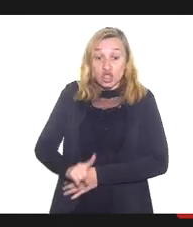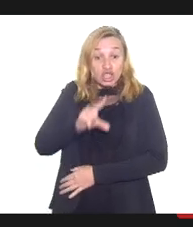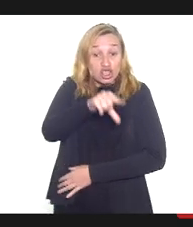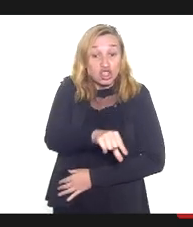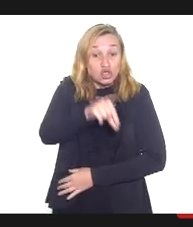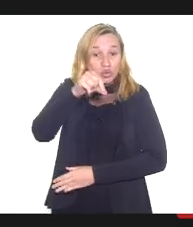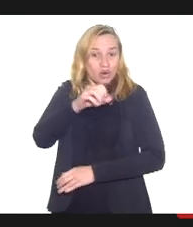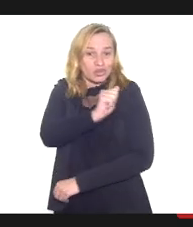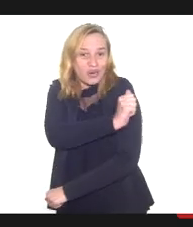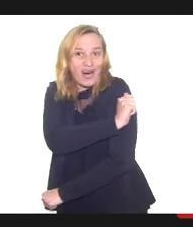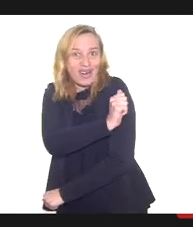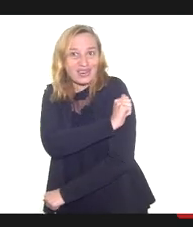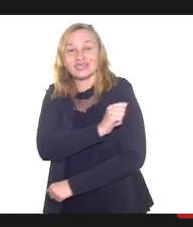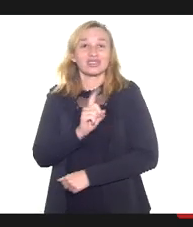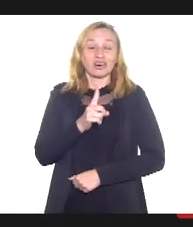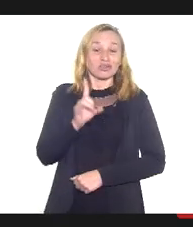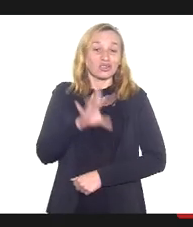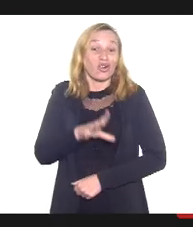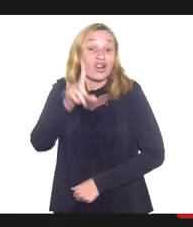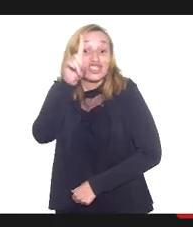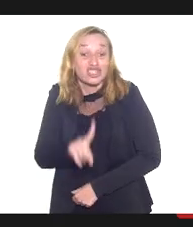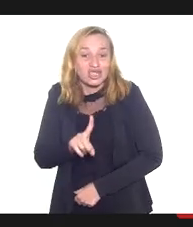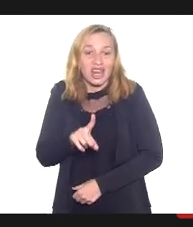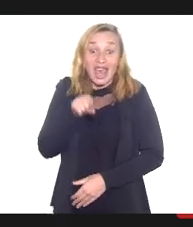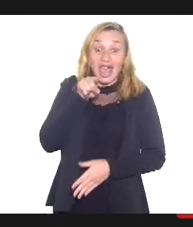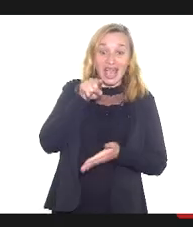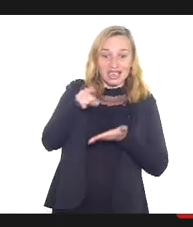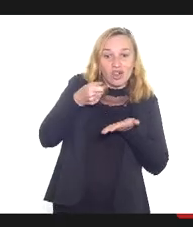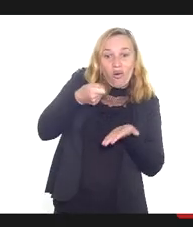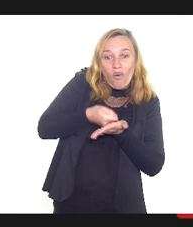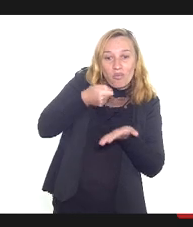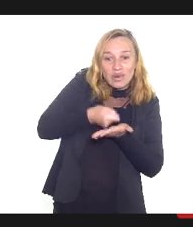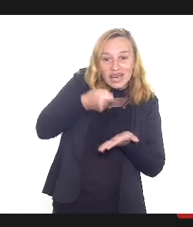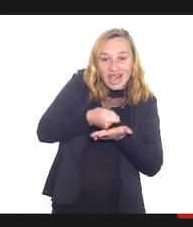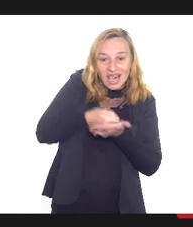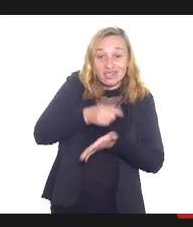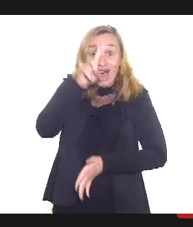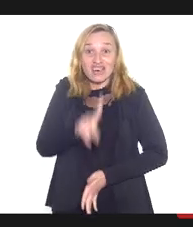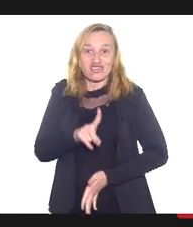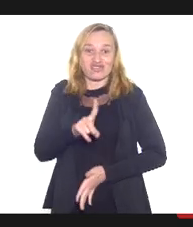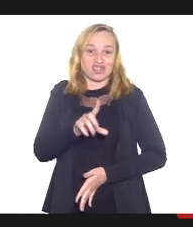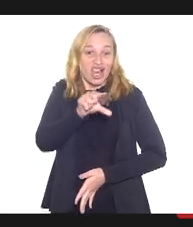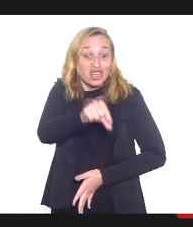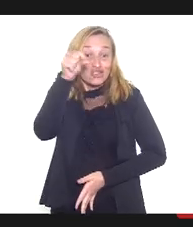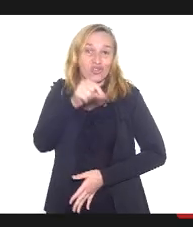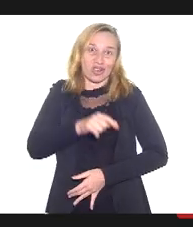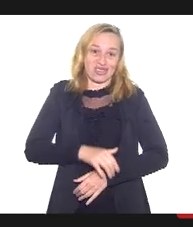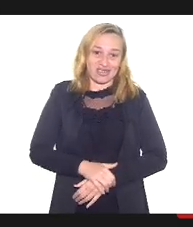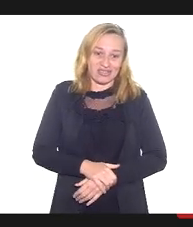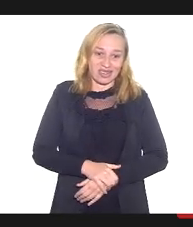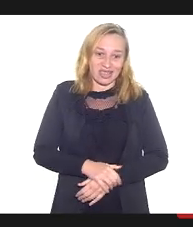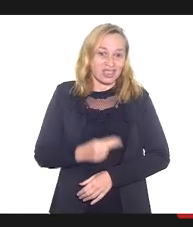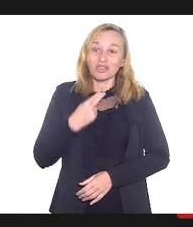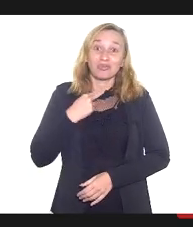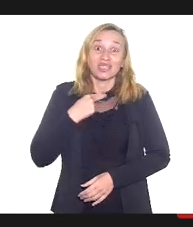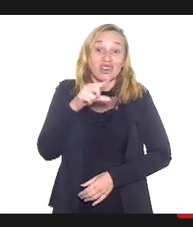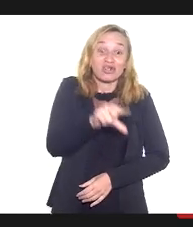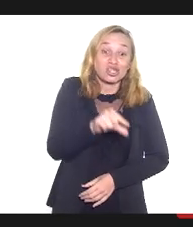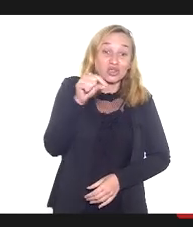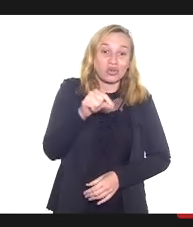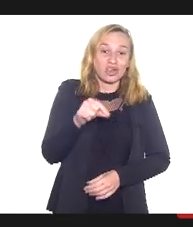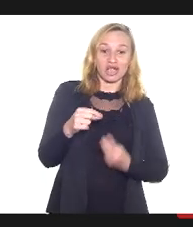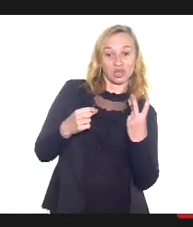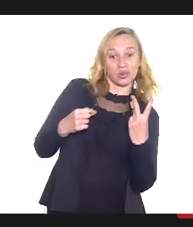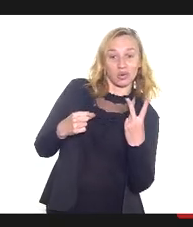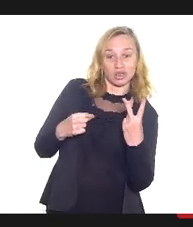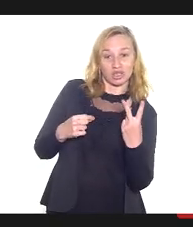deputado. Não é apenas direito, eles serão obrigados a escolher um itinerário. Né? Não poderão escolher ficar em dois